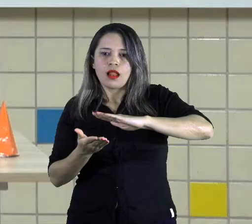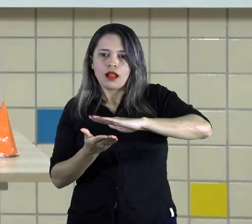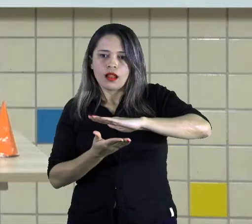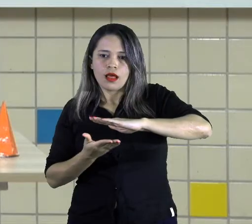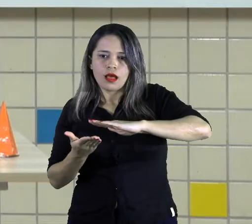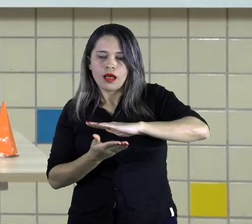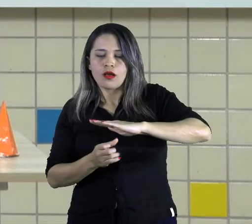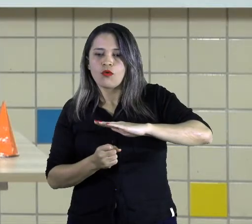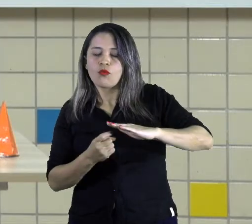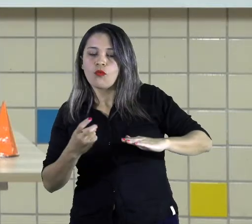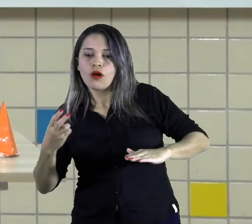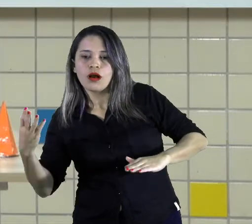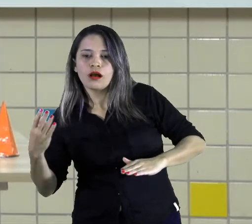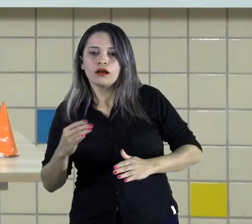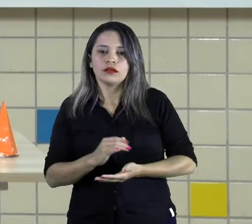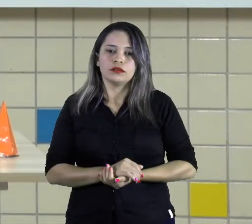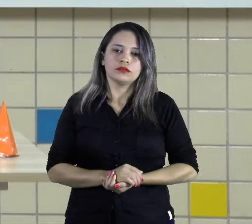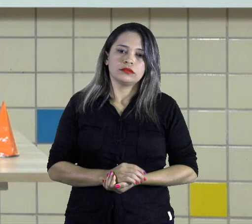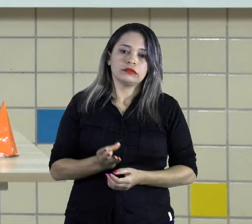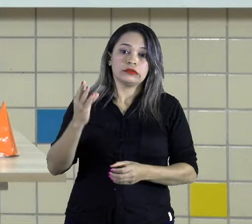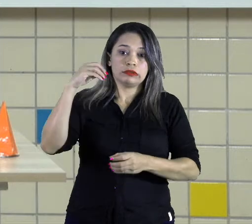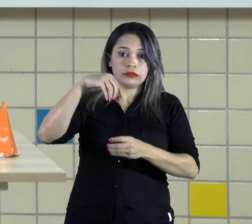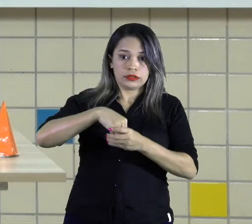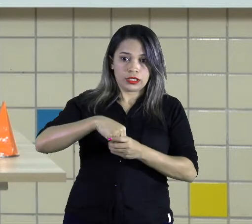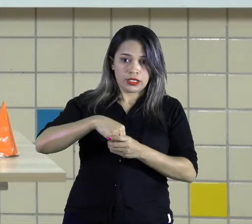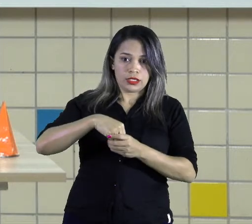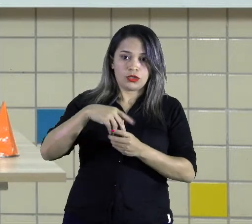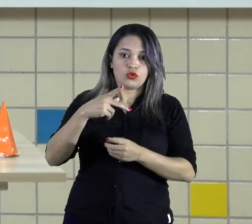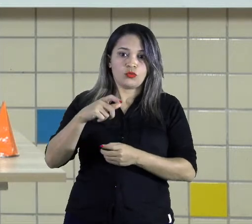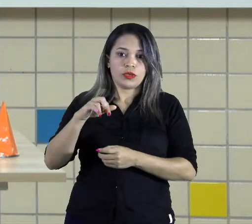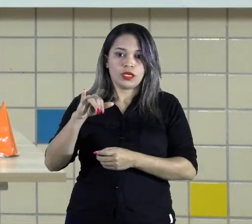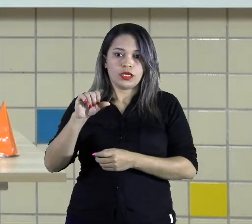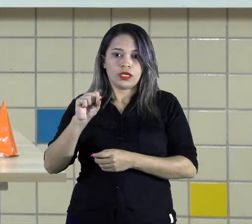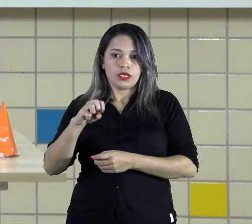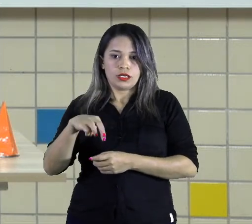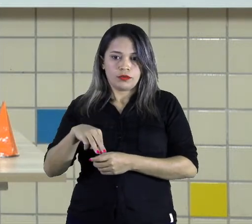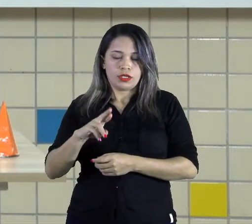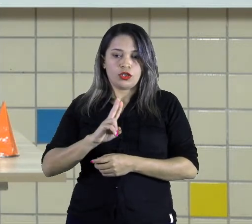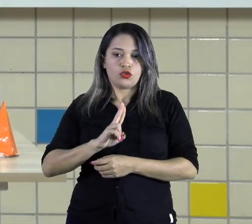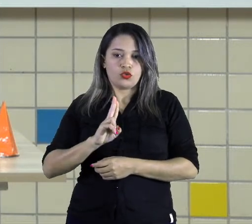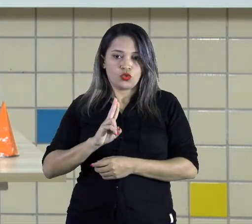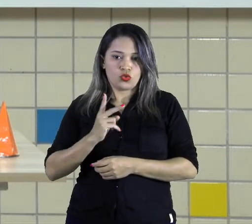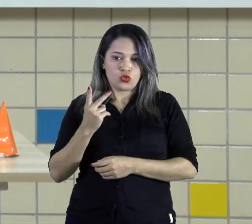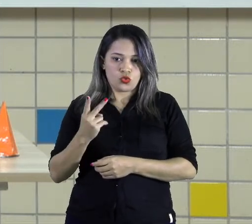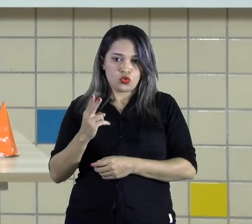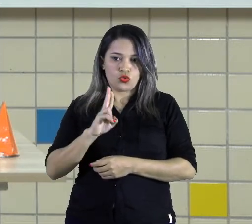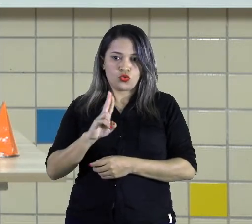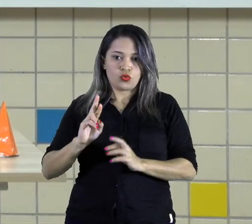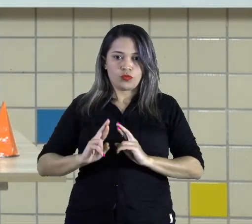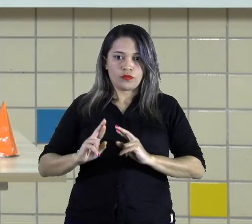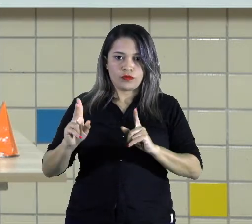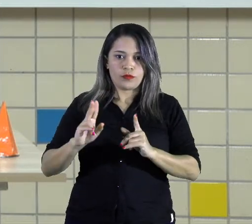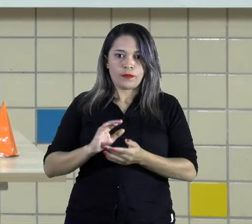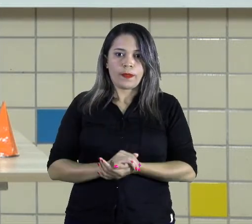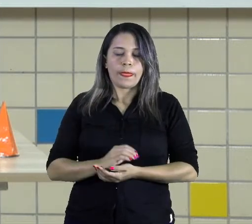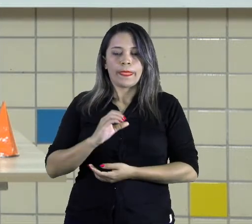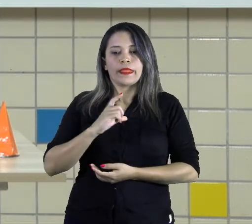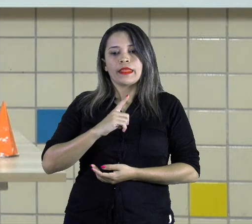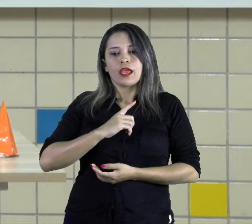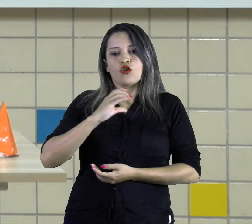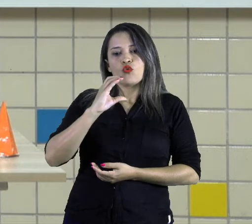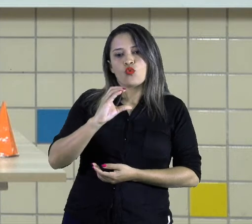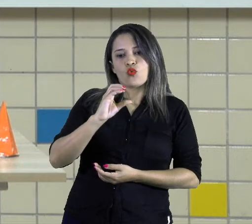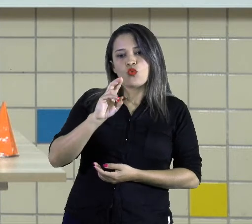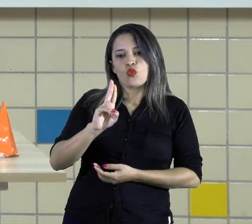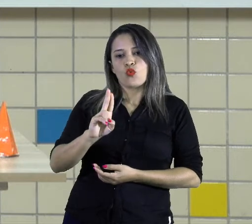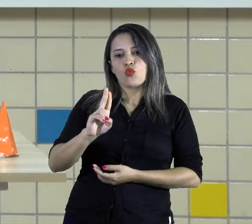ladinhos? Dentro do prisma, pessoal, nós temos 2 que têm um nome diferenciado, né? Que é o cubo